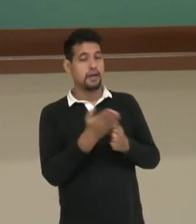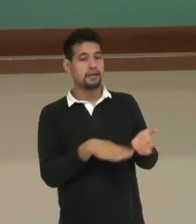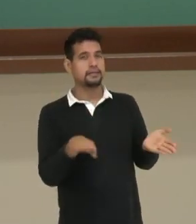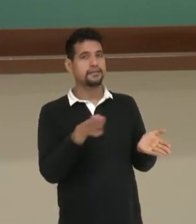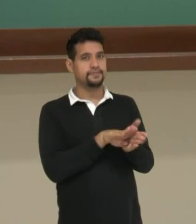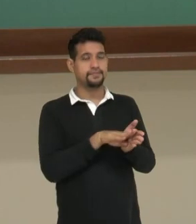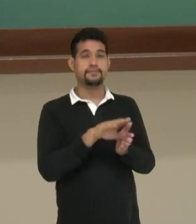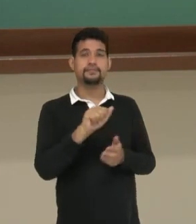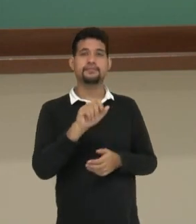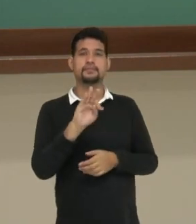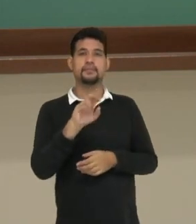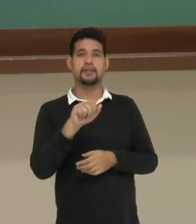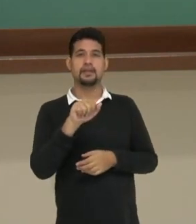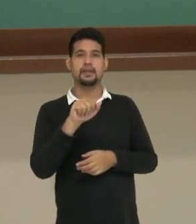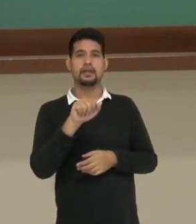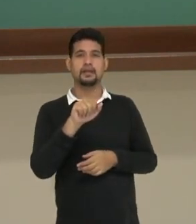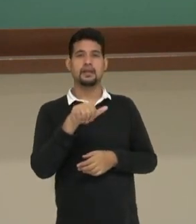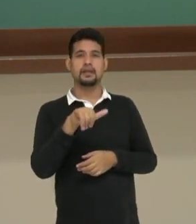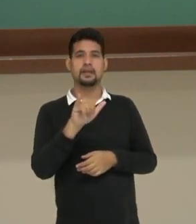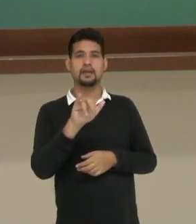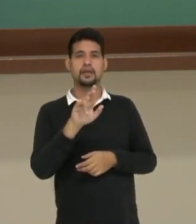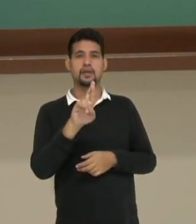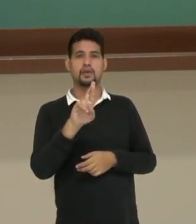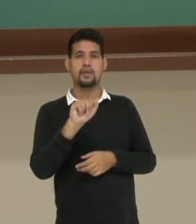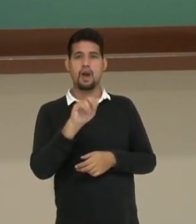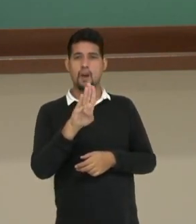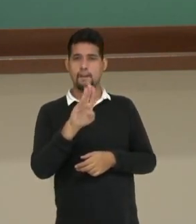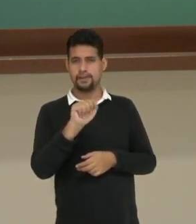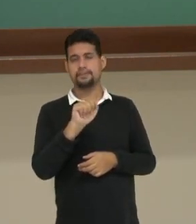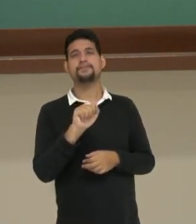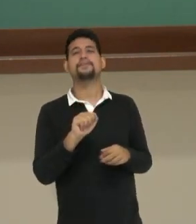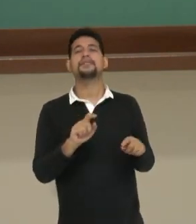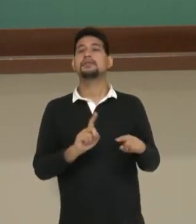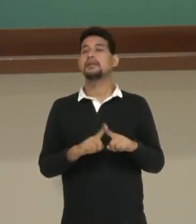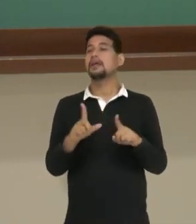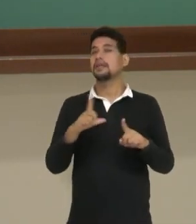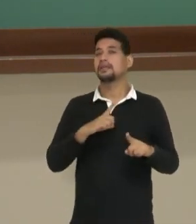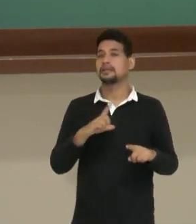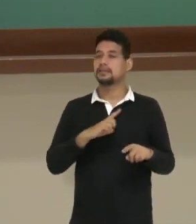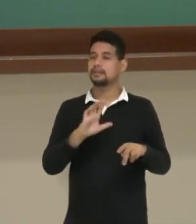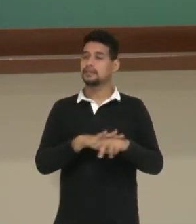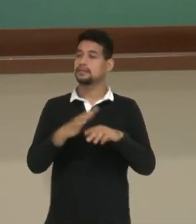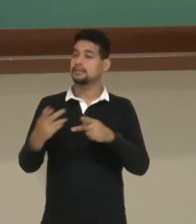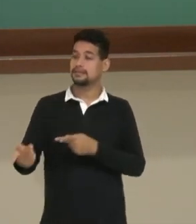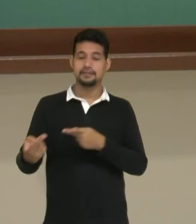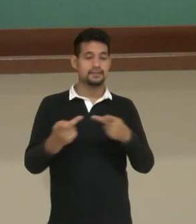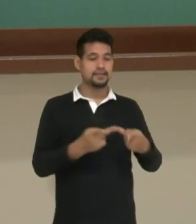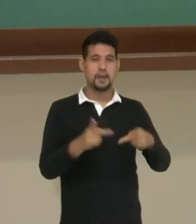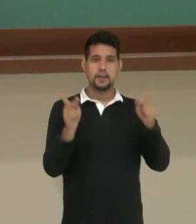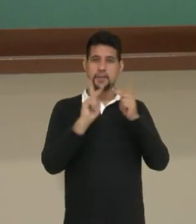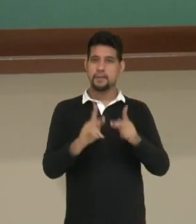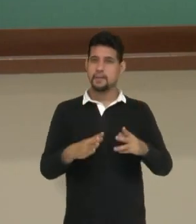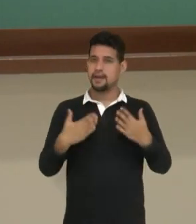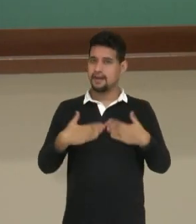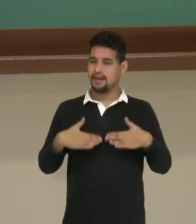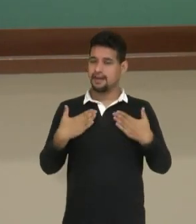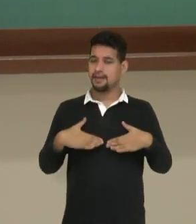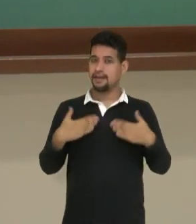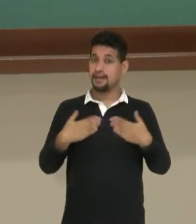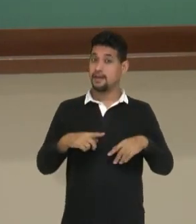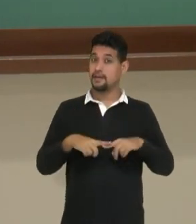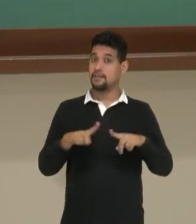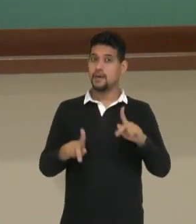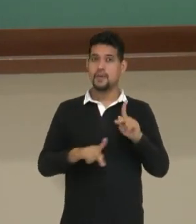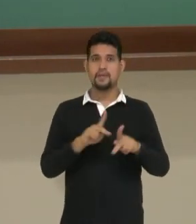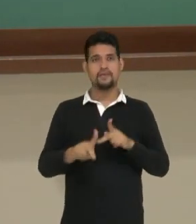Atahualpa. Né? Chegando até Atahualpa, eles são recebidos de forma pacífica, mas para os